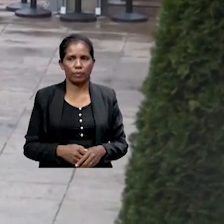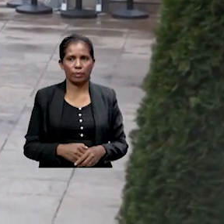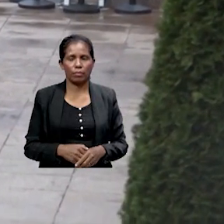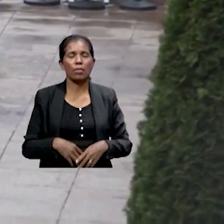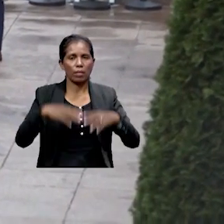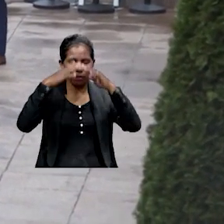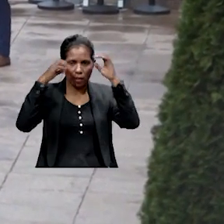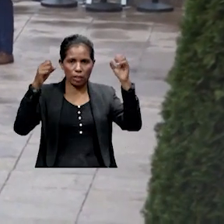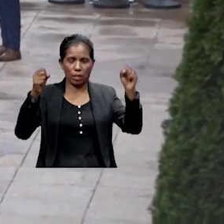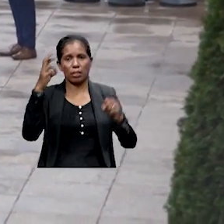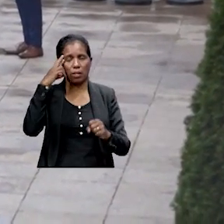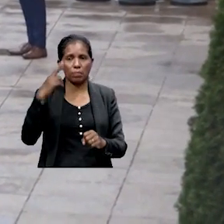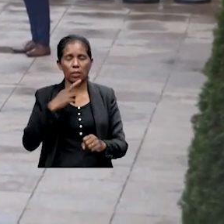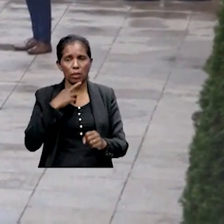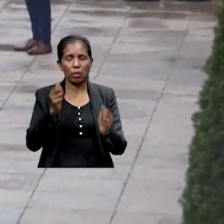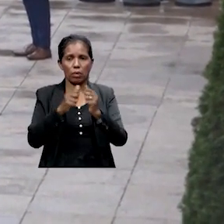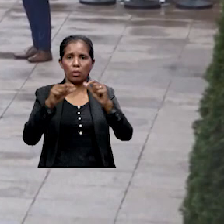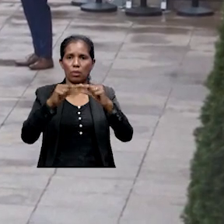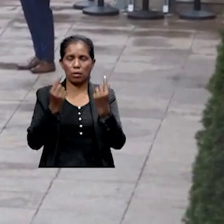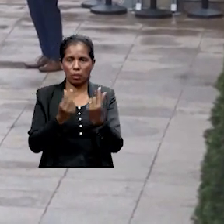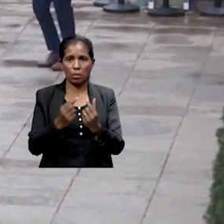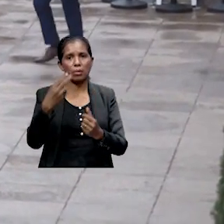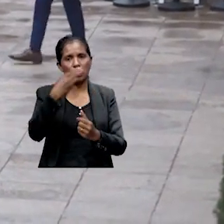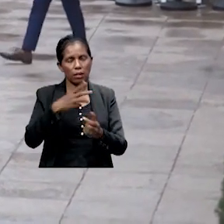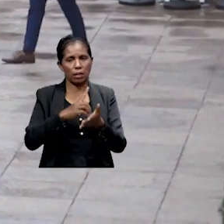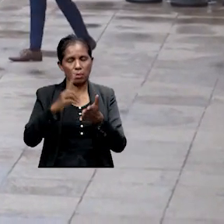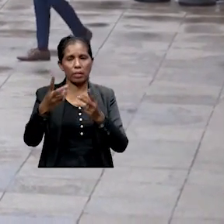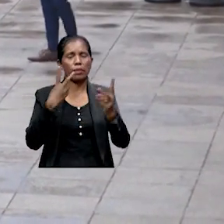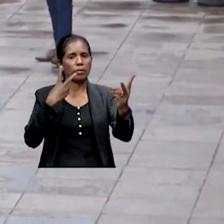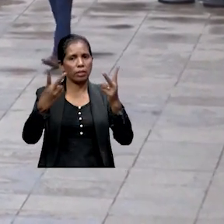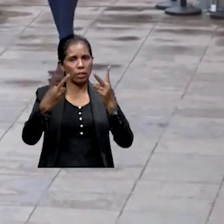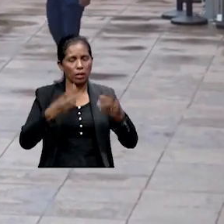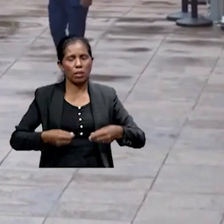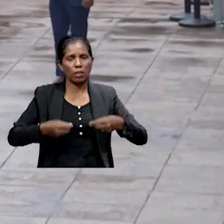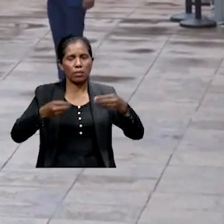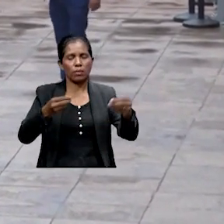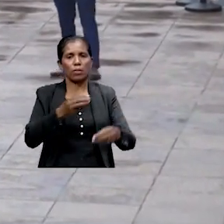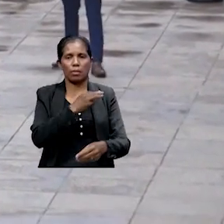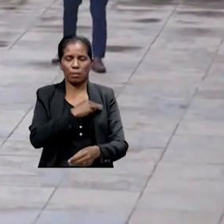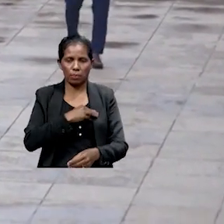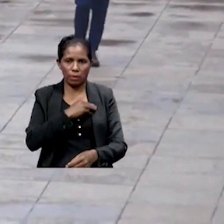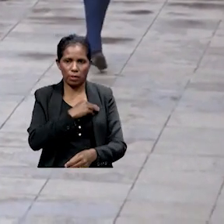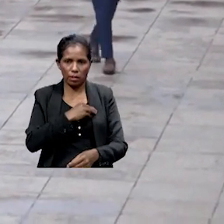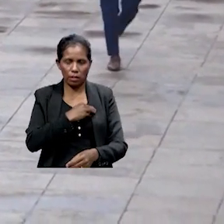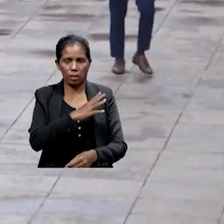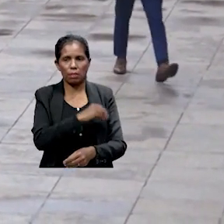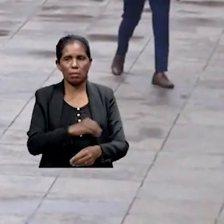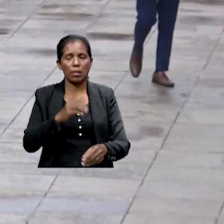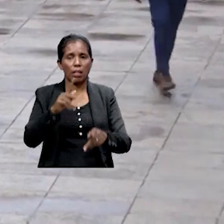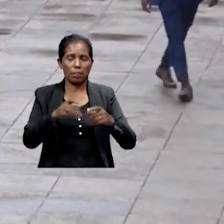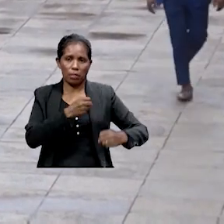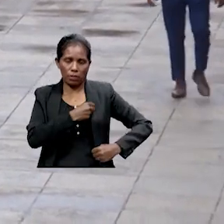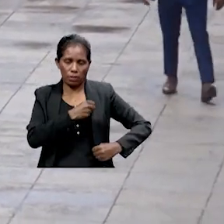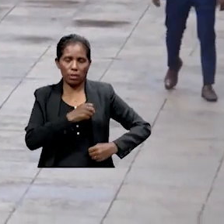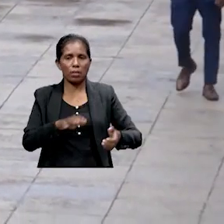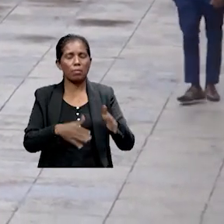Presidente da República José Ramos Horta, a delegação, quinta semana, né? Visita no foi homenagem ao Fatin Memorial Militar Australiano Sira, de